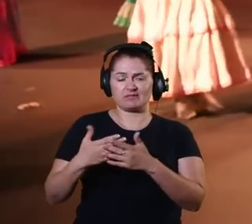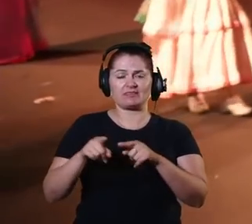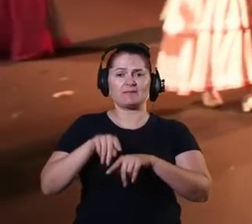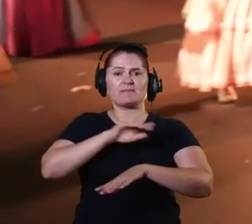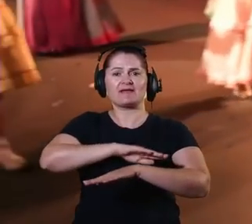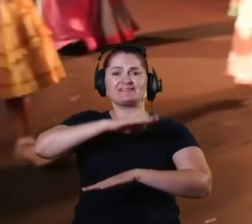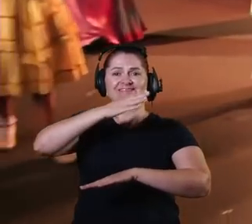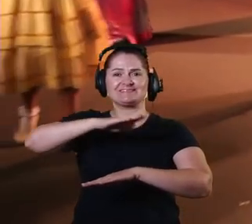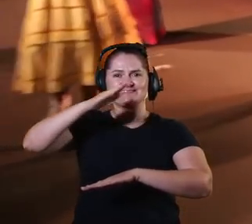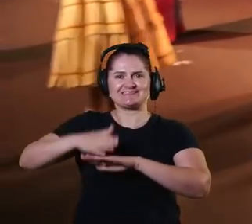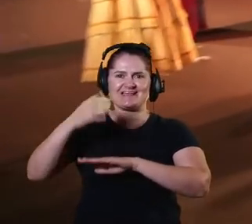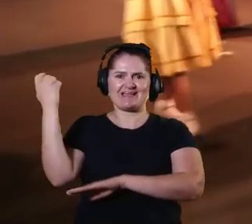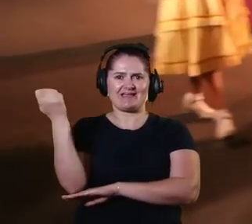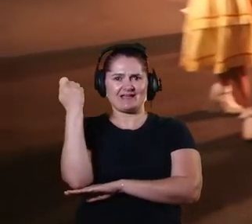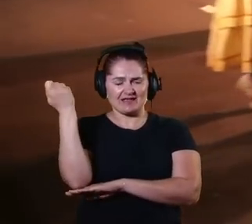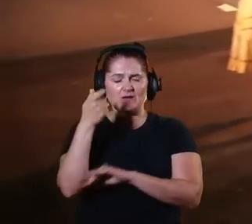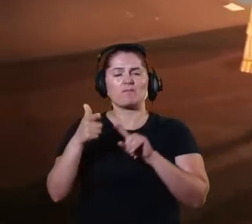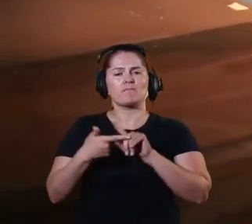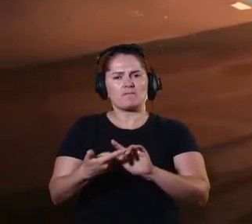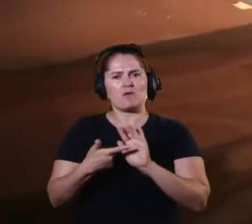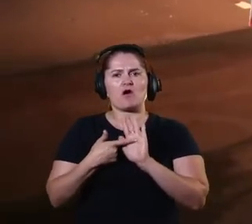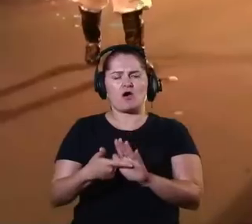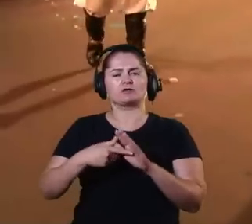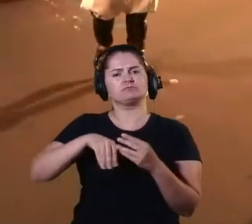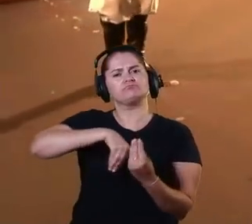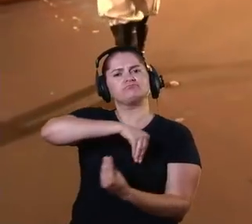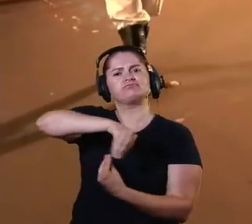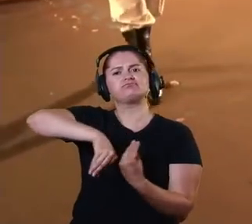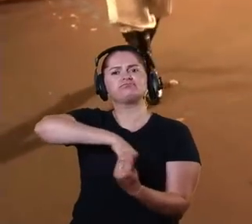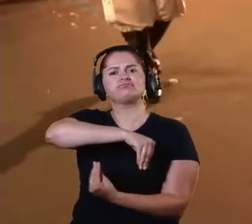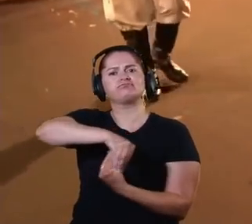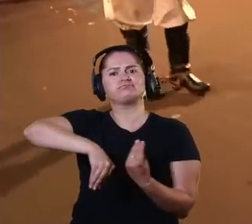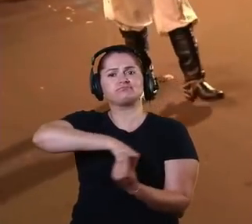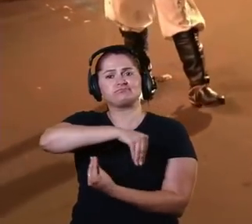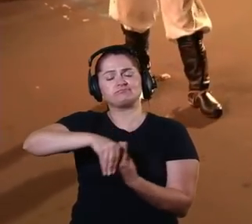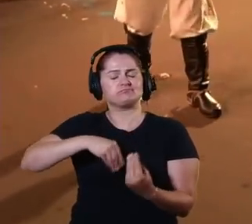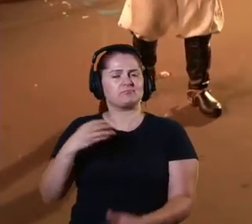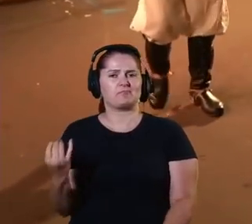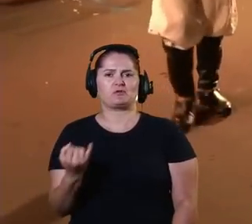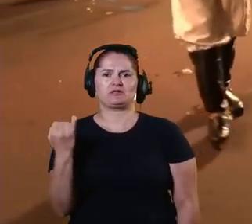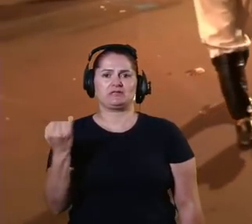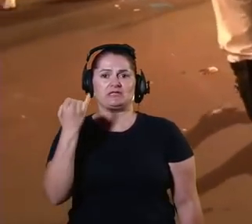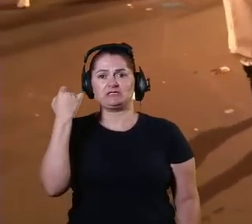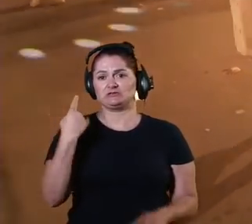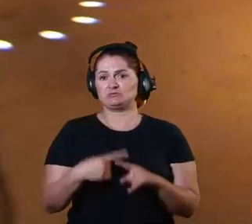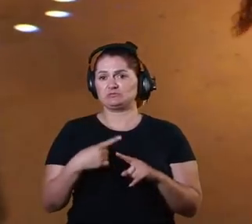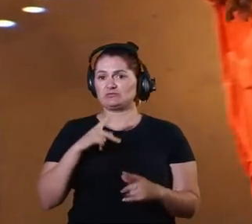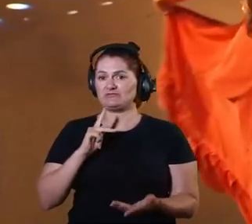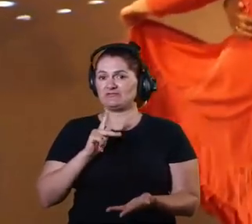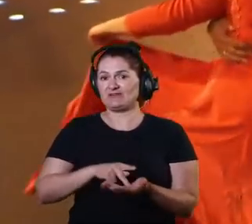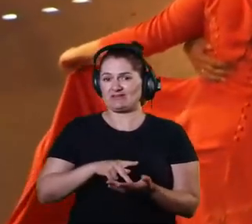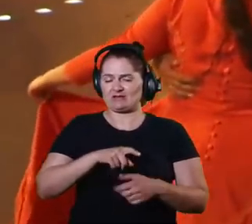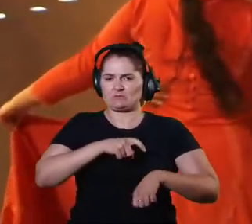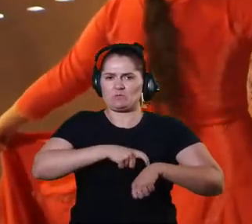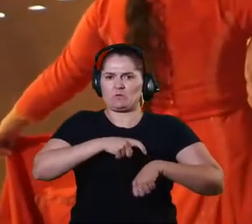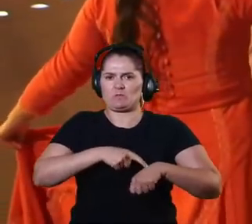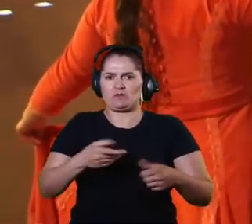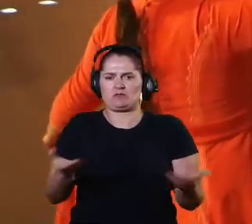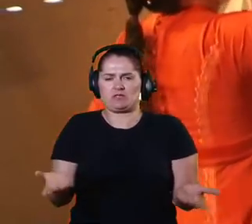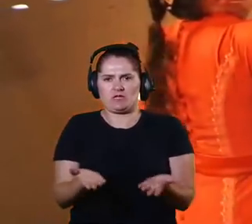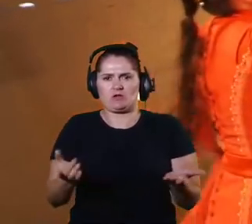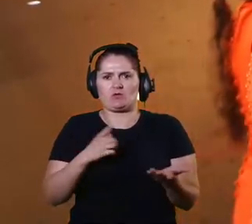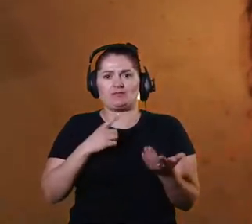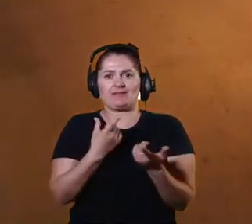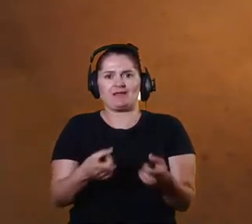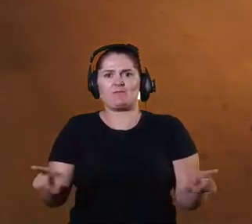demonstra exatamente esse mix, essa mistura tão importante. Porque nesse momento, a